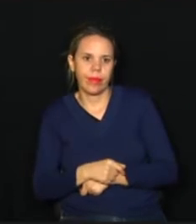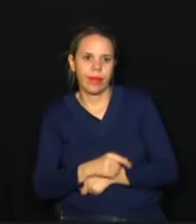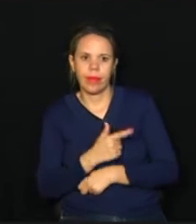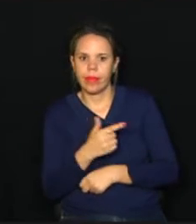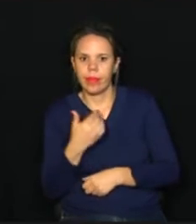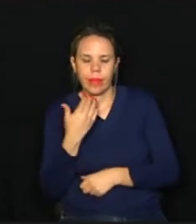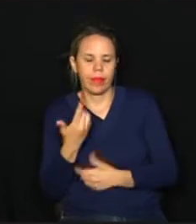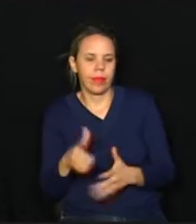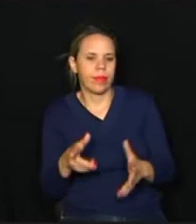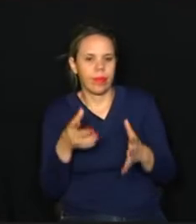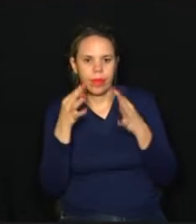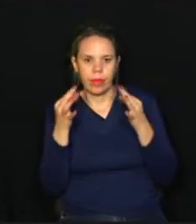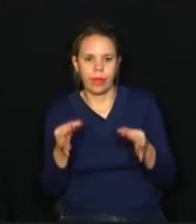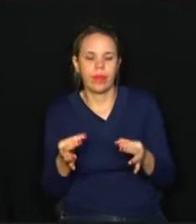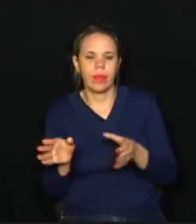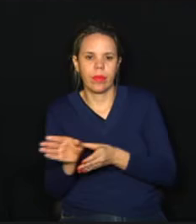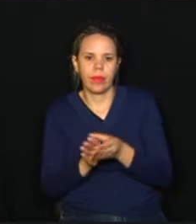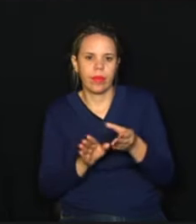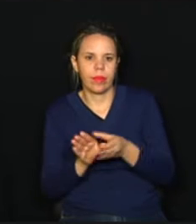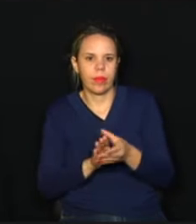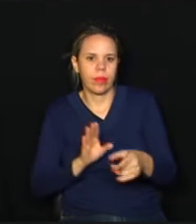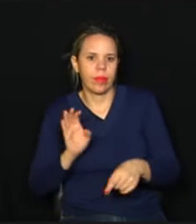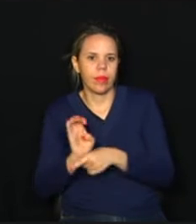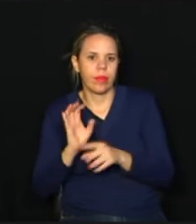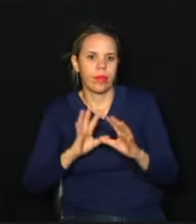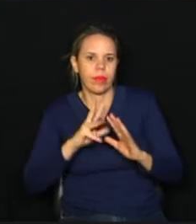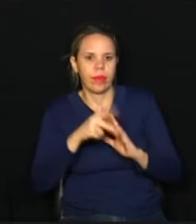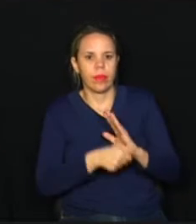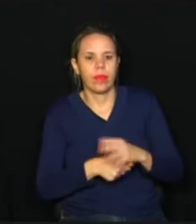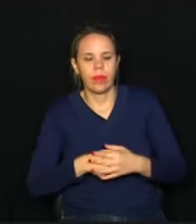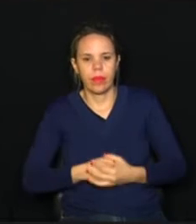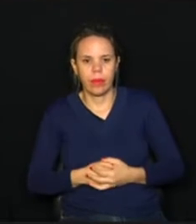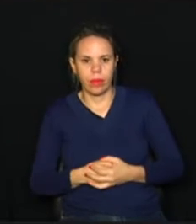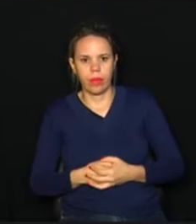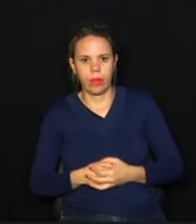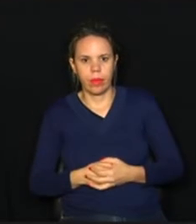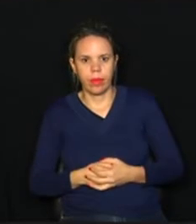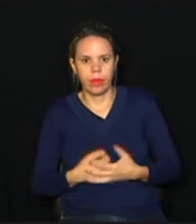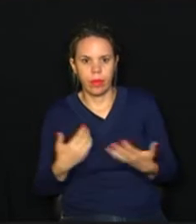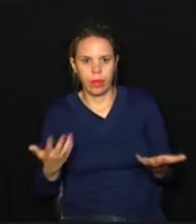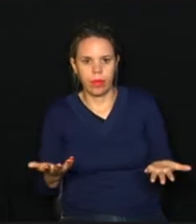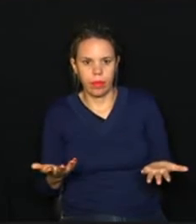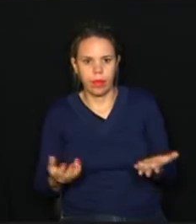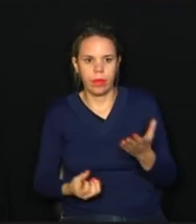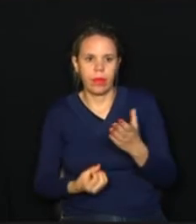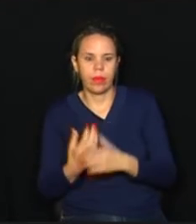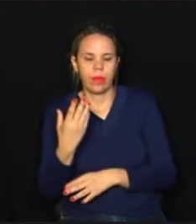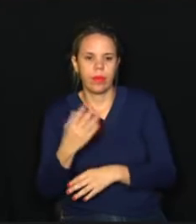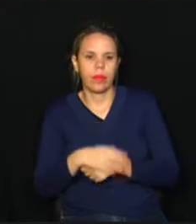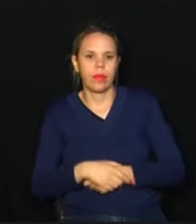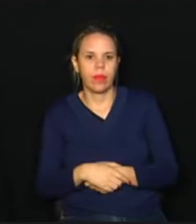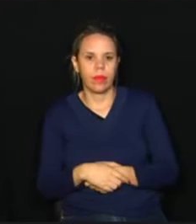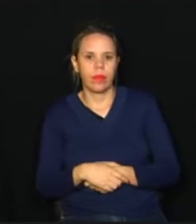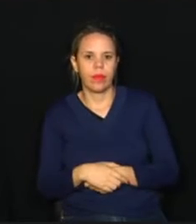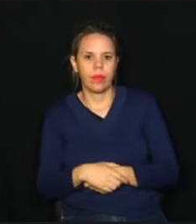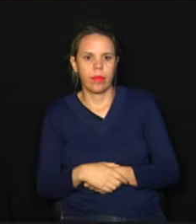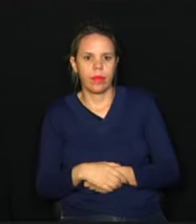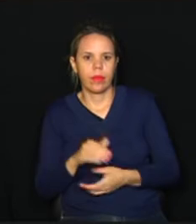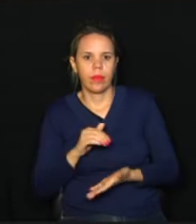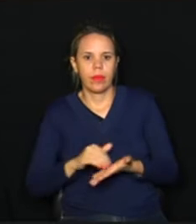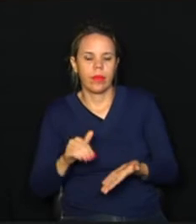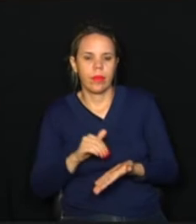sequer ouvir o Conselho Estadual do Meio Ambiente. Então, criado no âmbito do